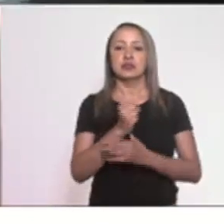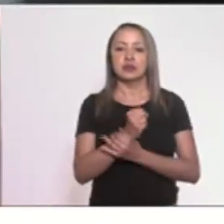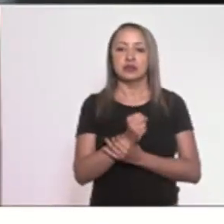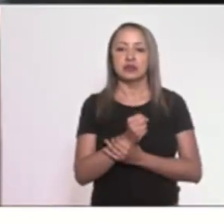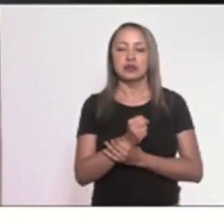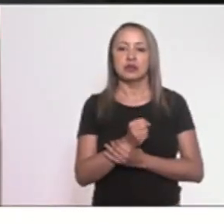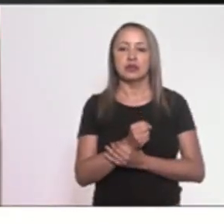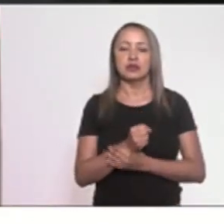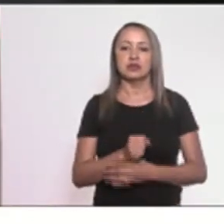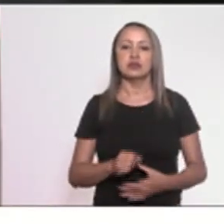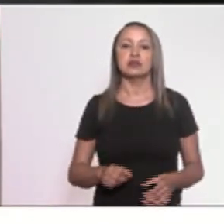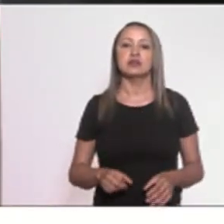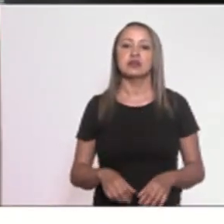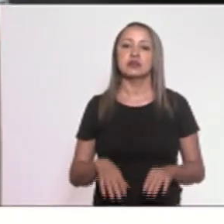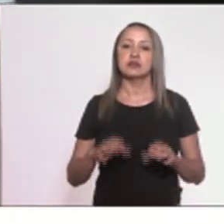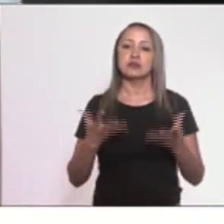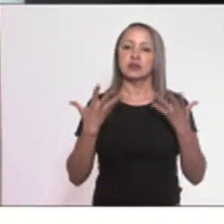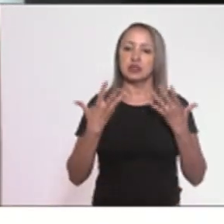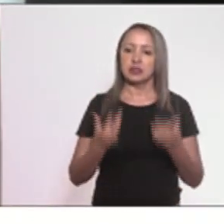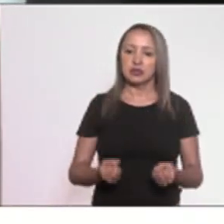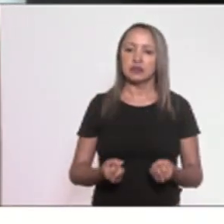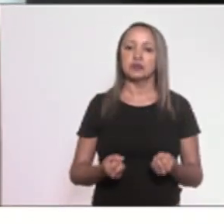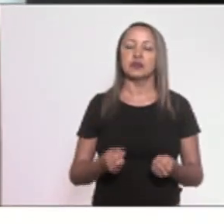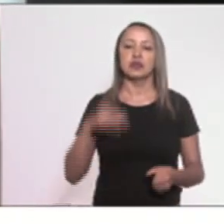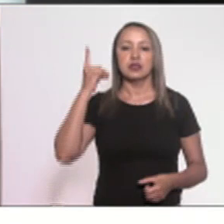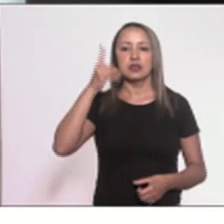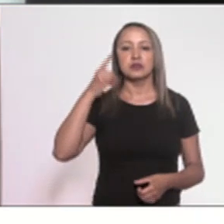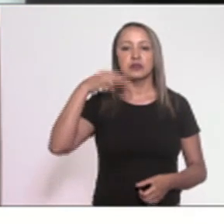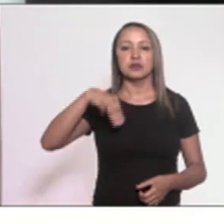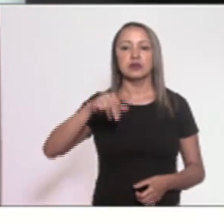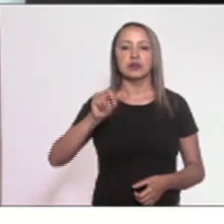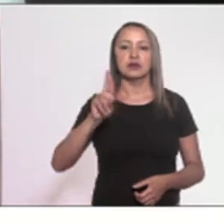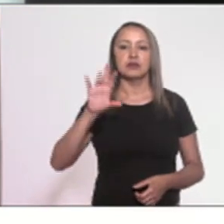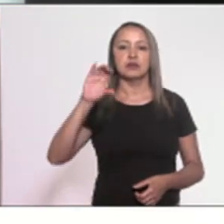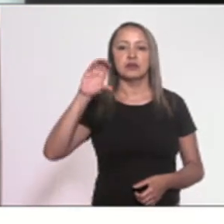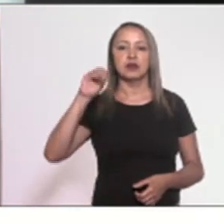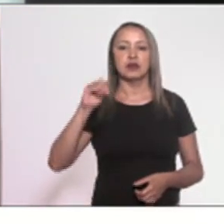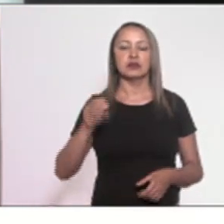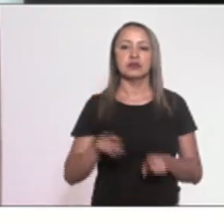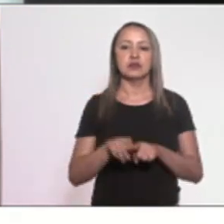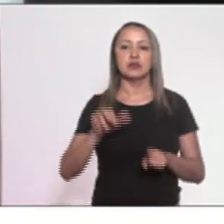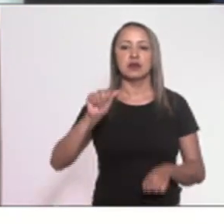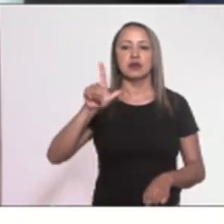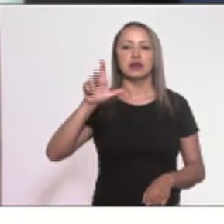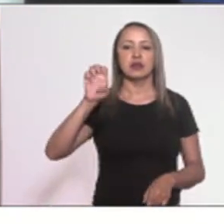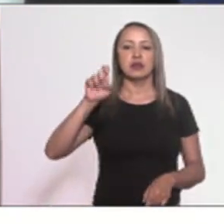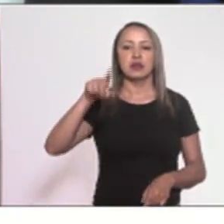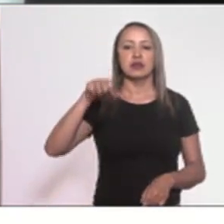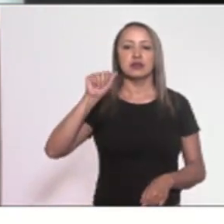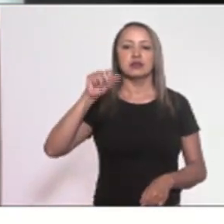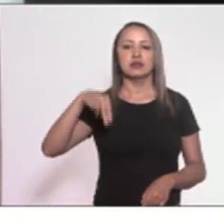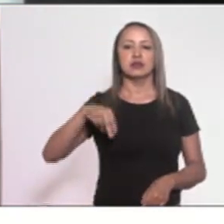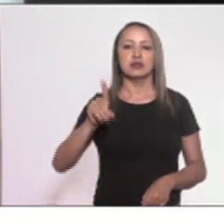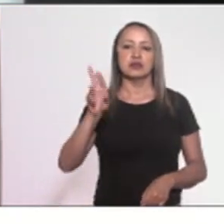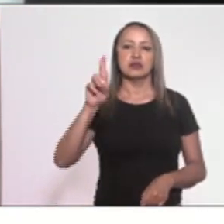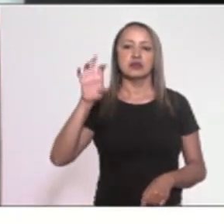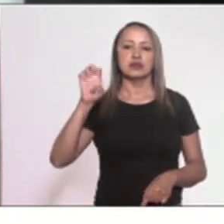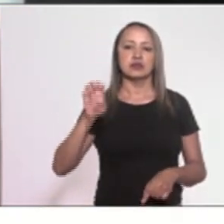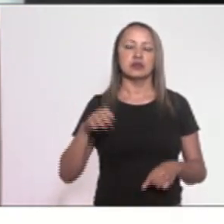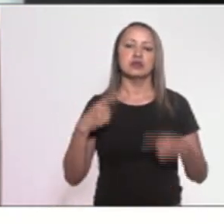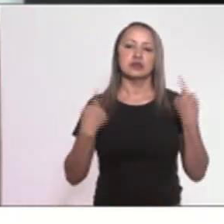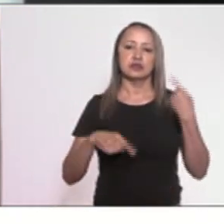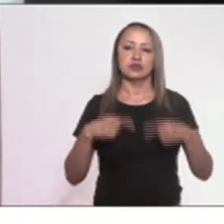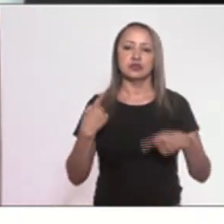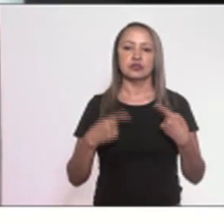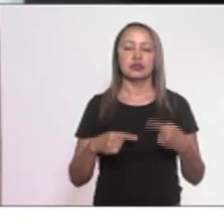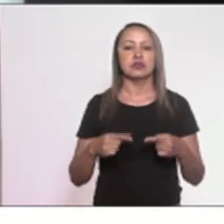Assunto de Polícia, favorável. Relatores, deputado Márcio Pacheco e Alexandre Freitas. Em discussão, não havendo que queira discutir, encerrada a